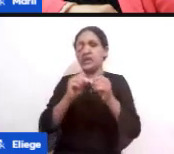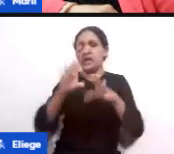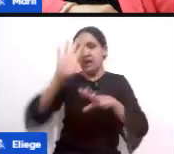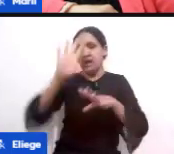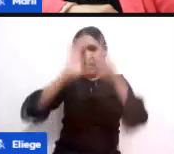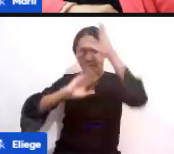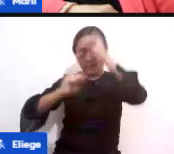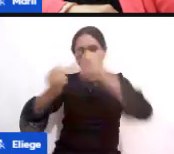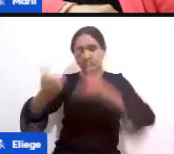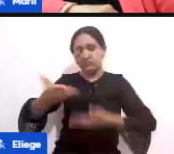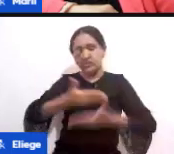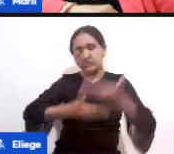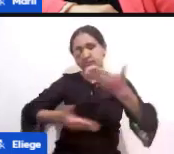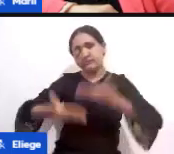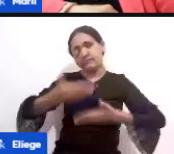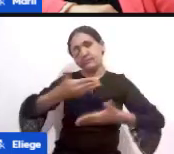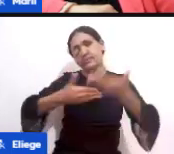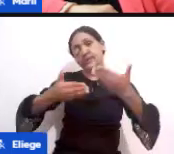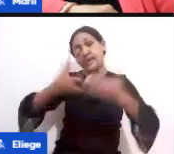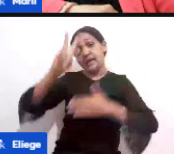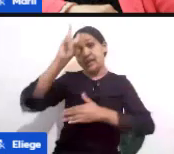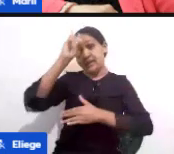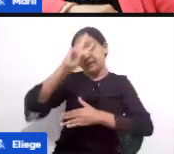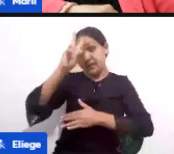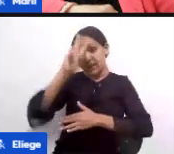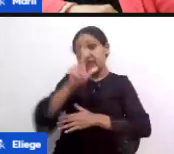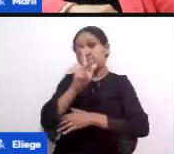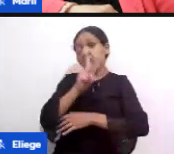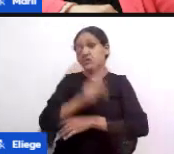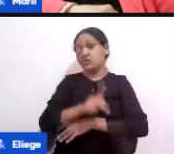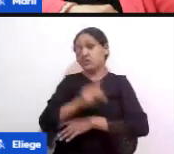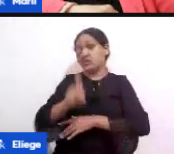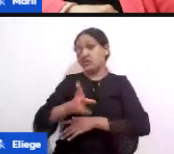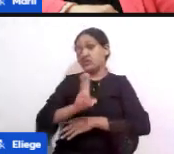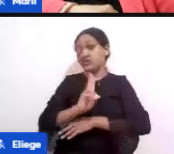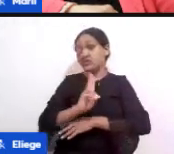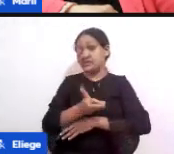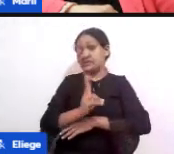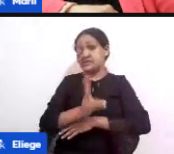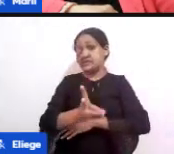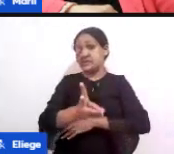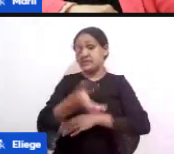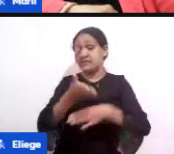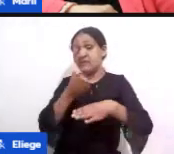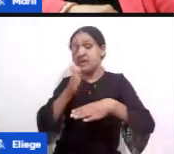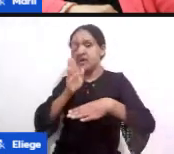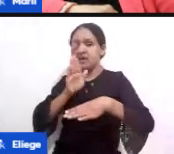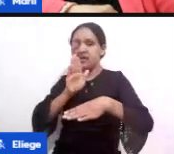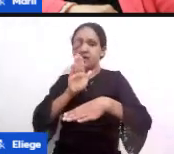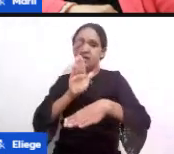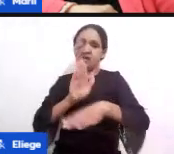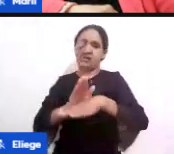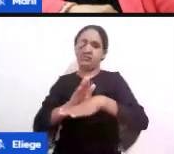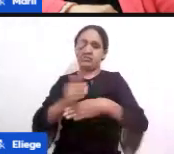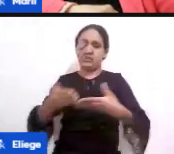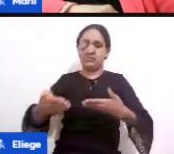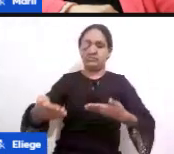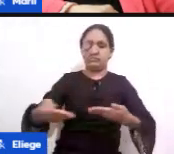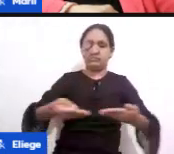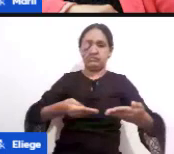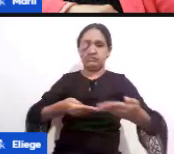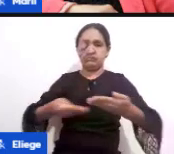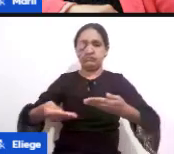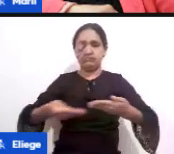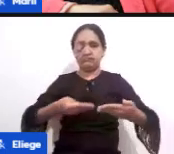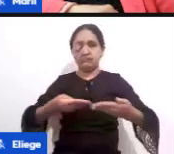mas lembrando que o professor sempre vai exercer o seu papel mediador nessa construção do conhecimento, que ora vai